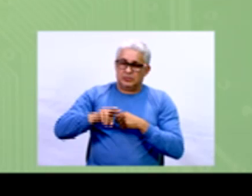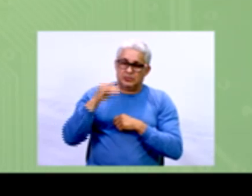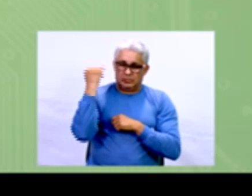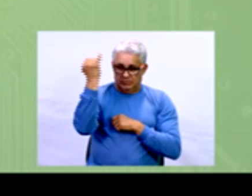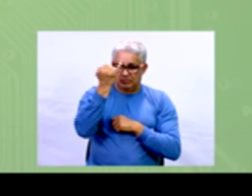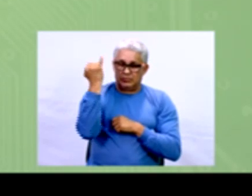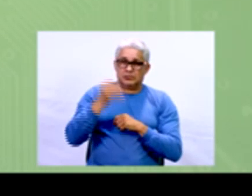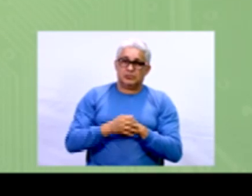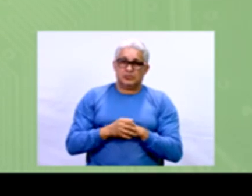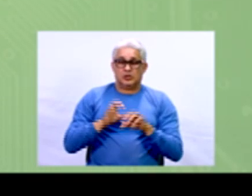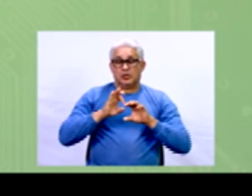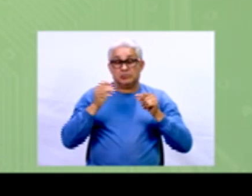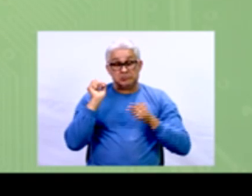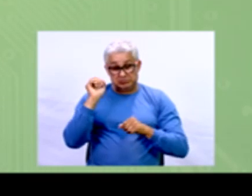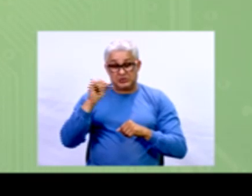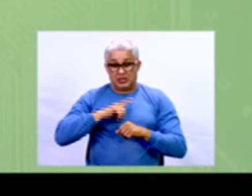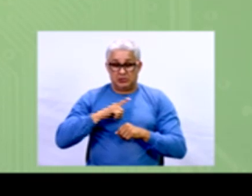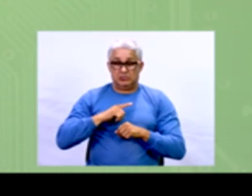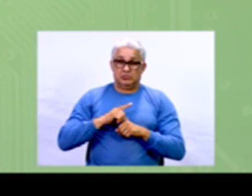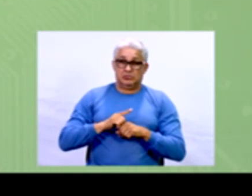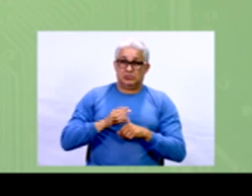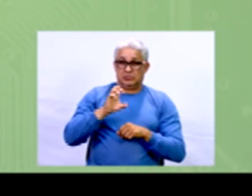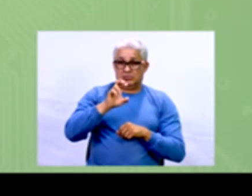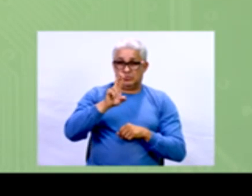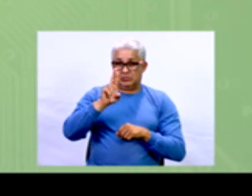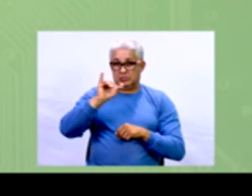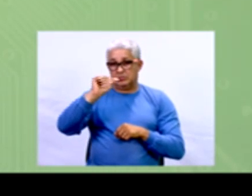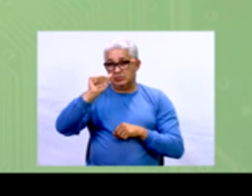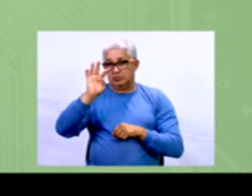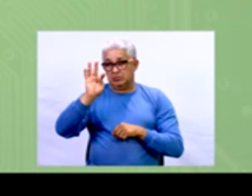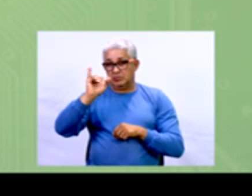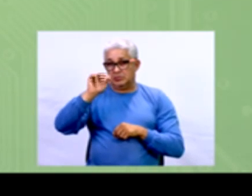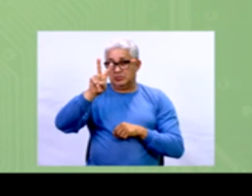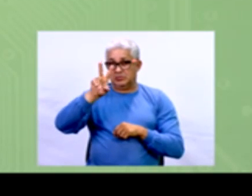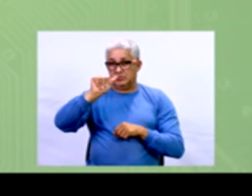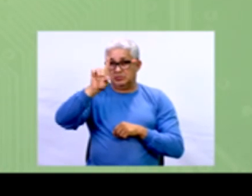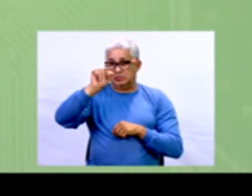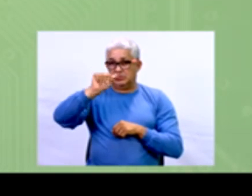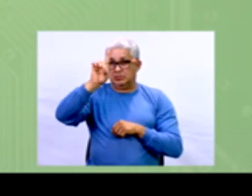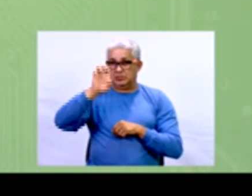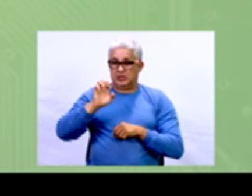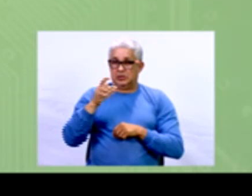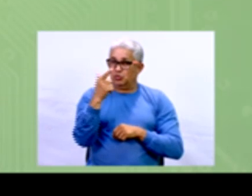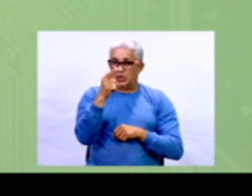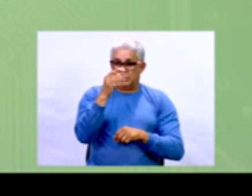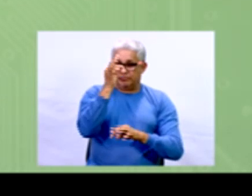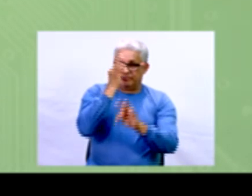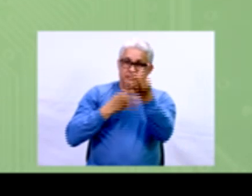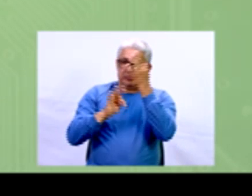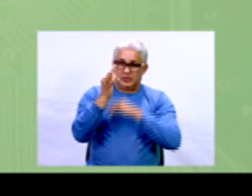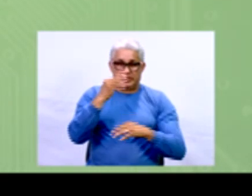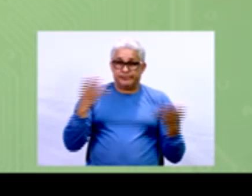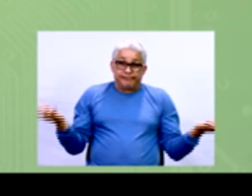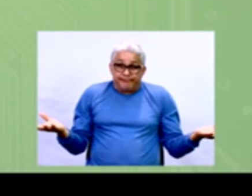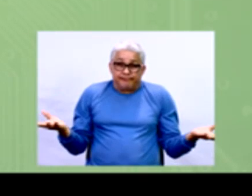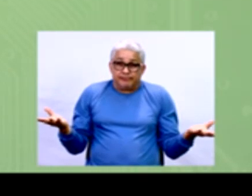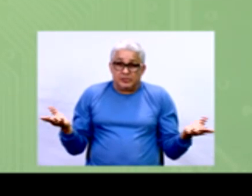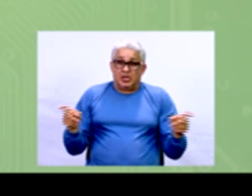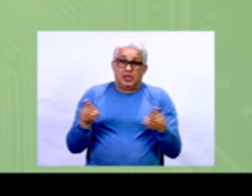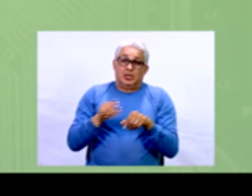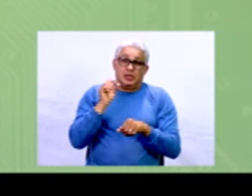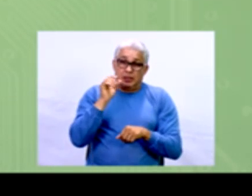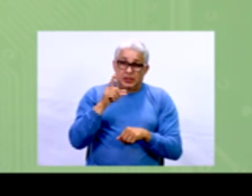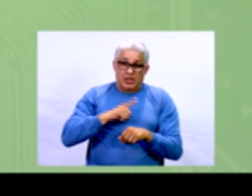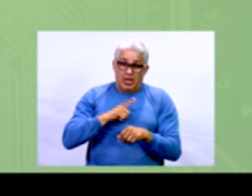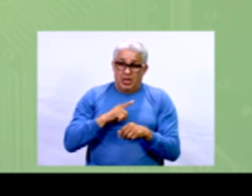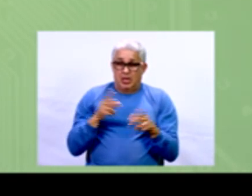É claro que se eu tiver criatividade, mas não tiver tecnologia, não adianta muita coisa. O contrário também, se eu tiver